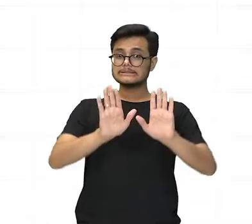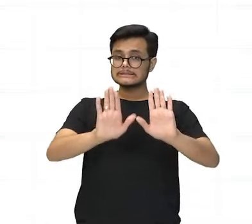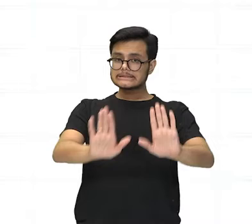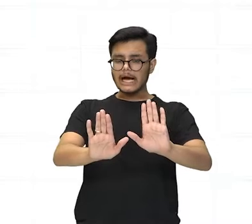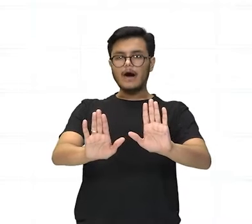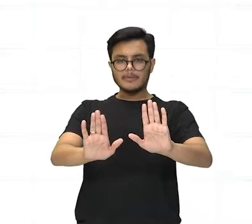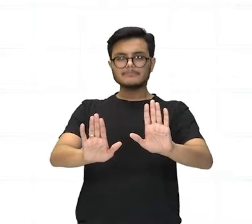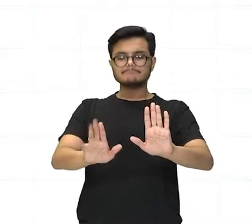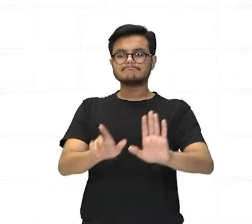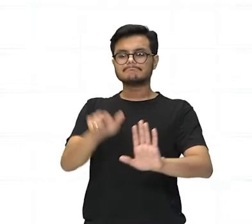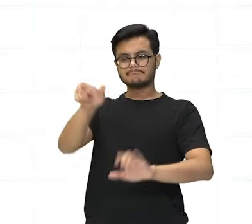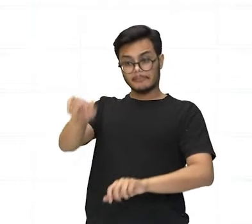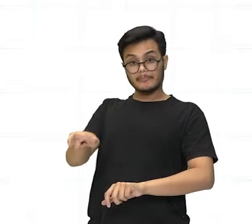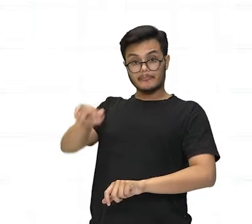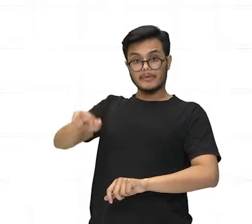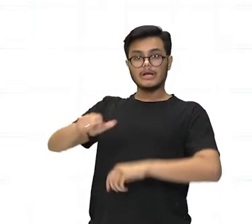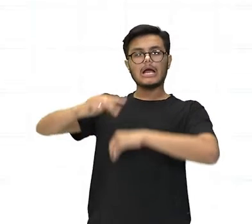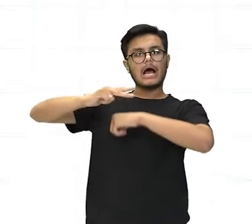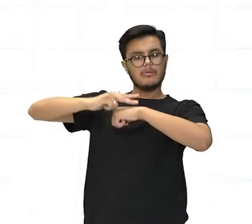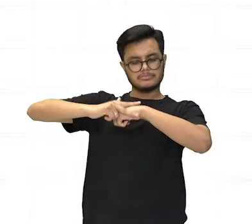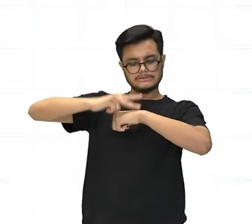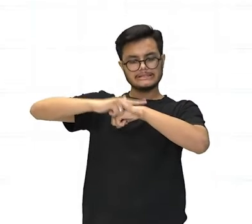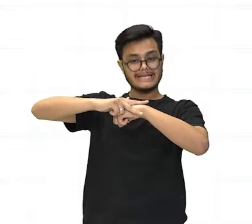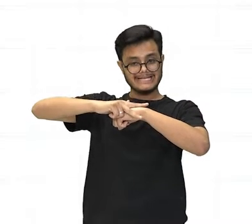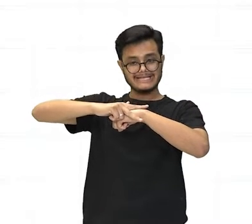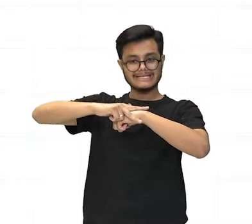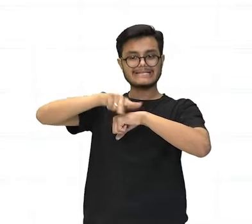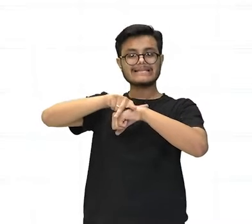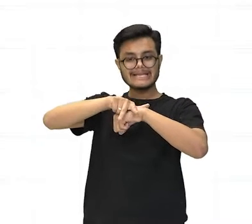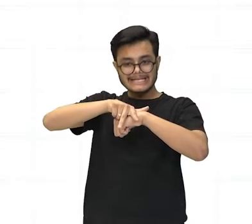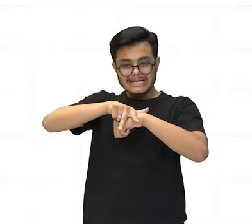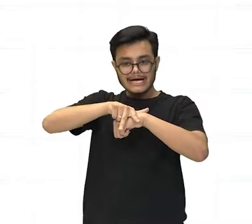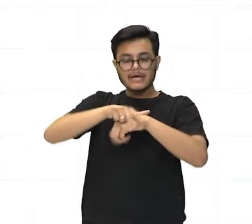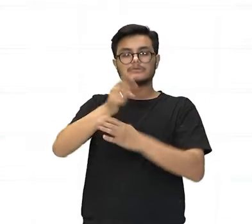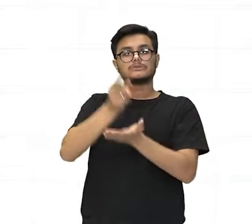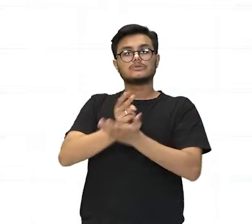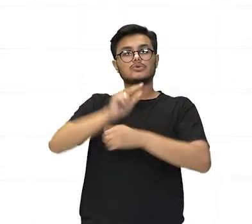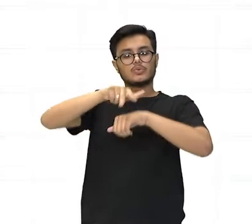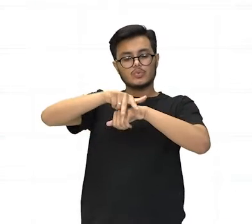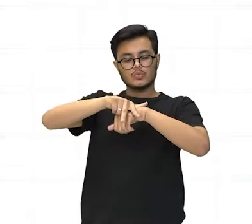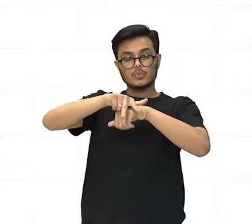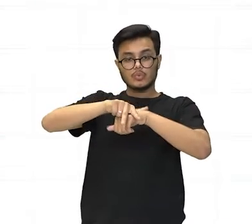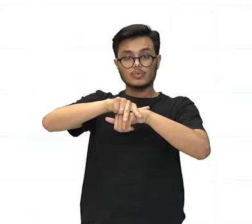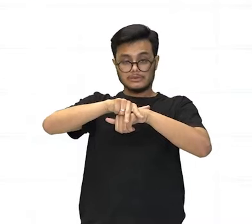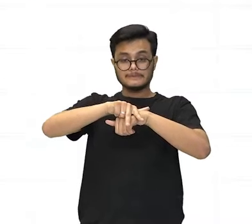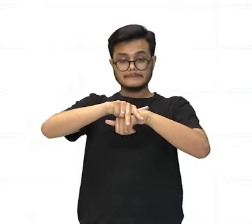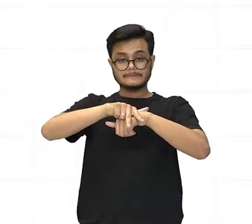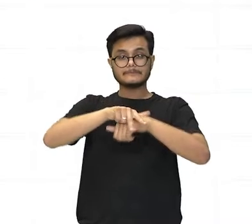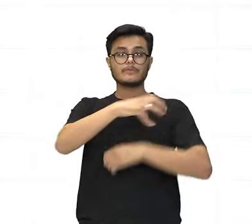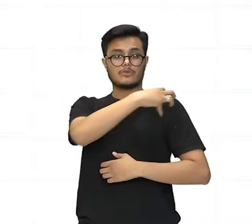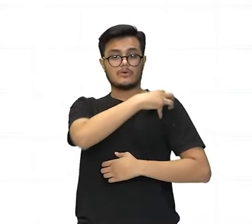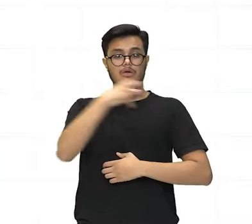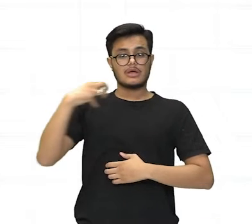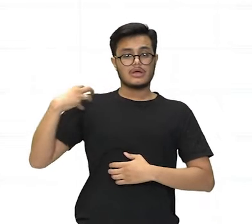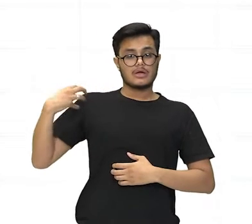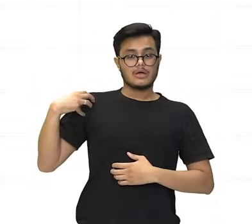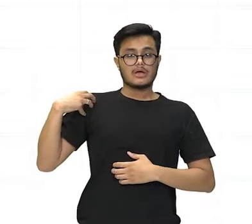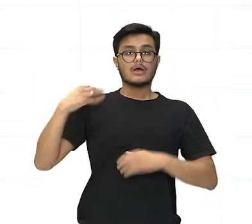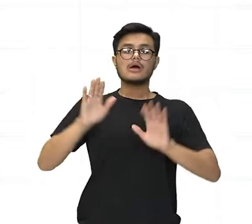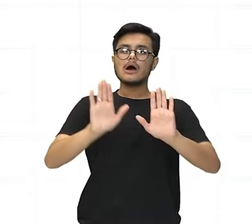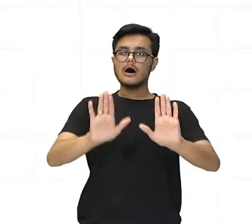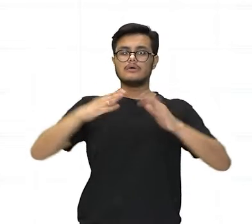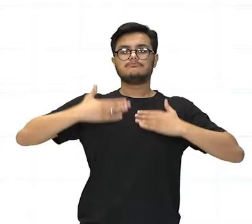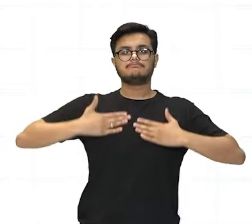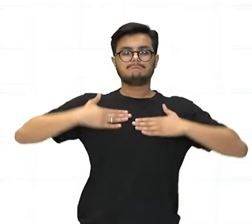devem manter o acidentado deitado, colocando sua cabeça e ombros em posição mais